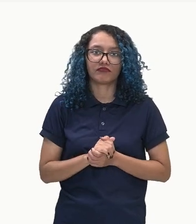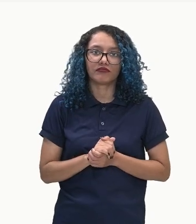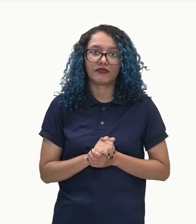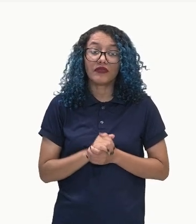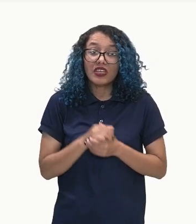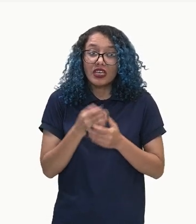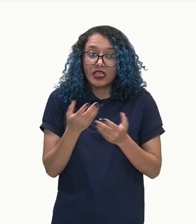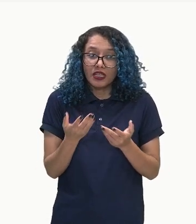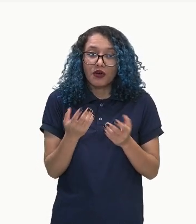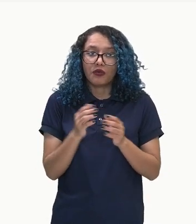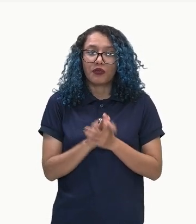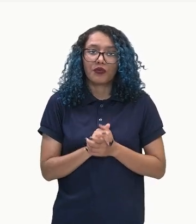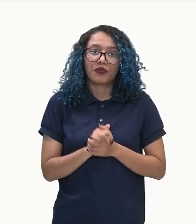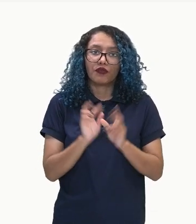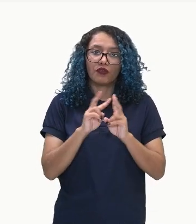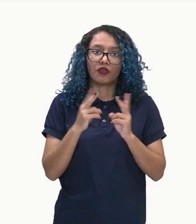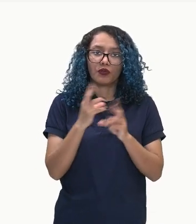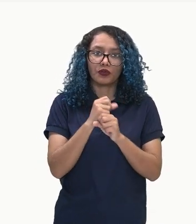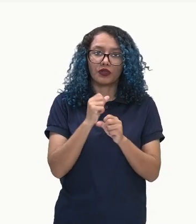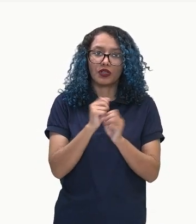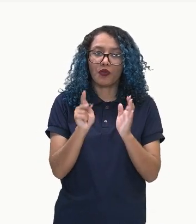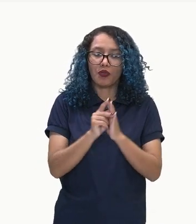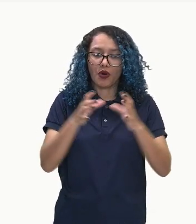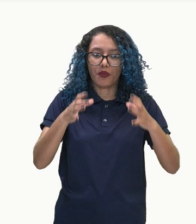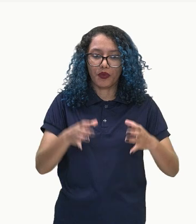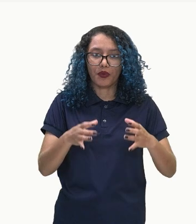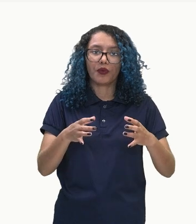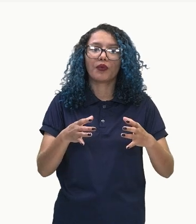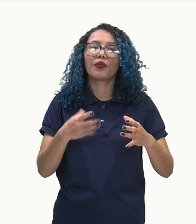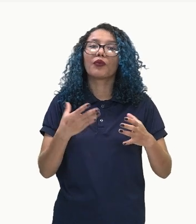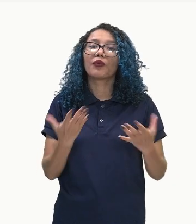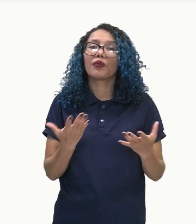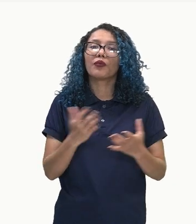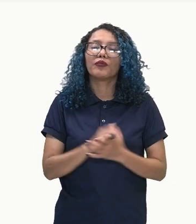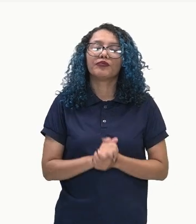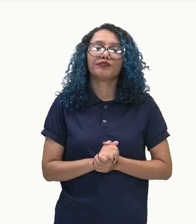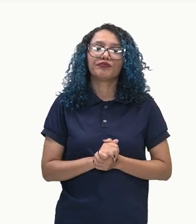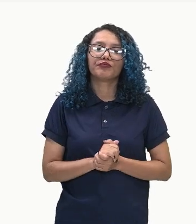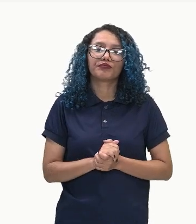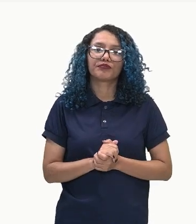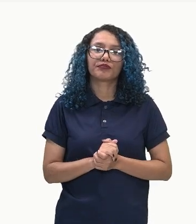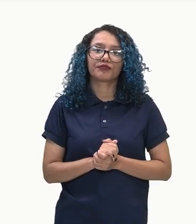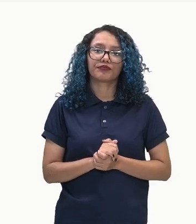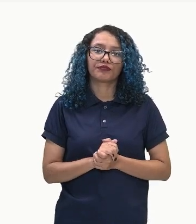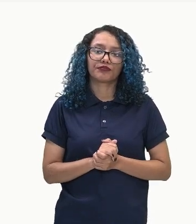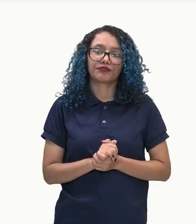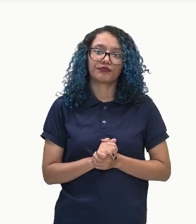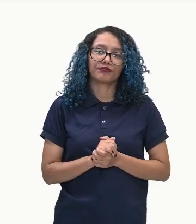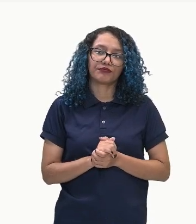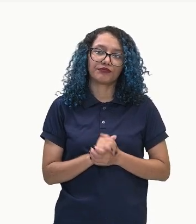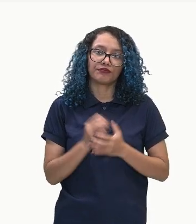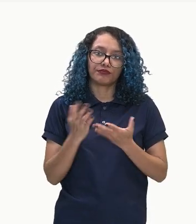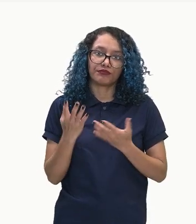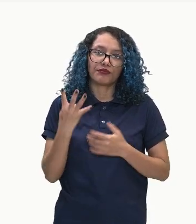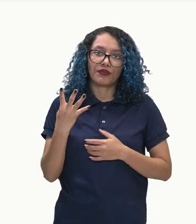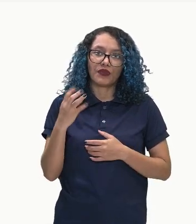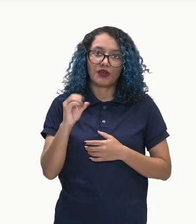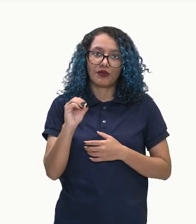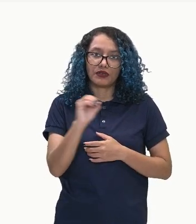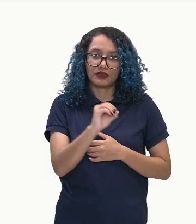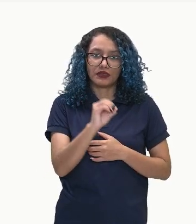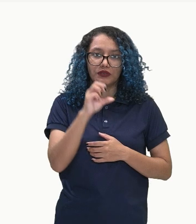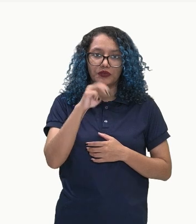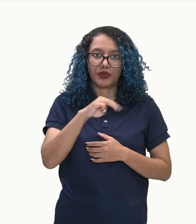volume, qual é o volume total da cisterna? Esse volume total equivale a 400